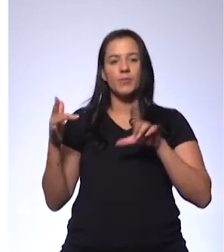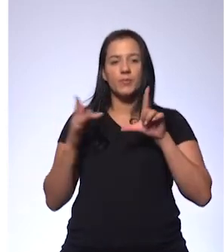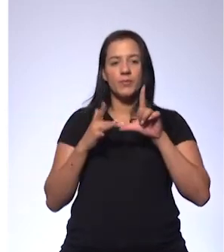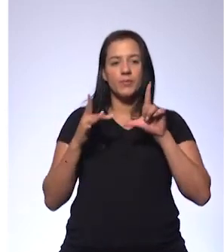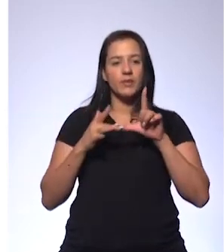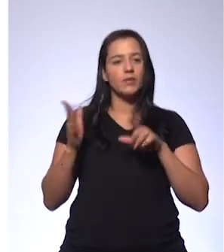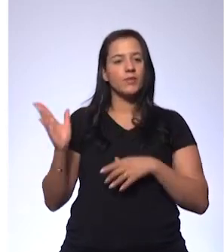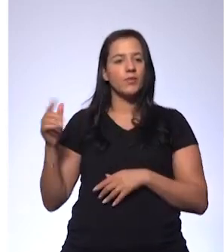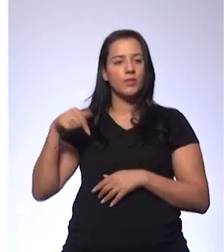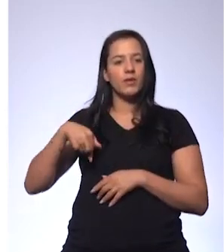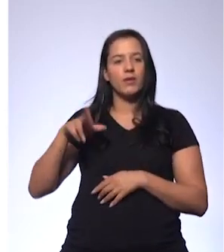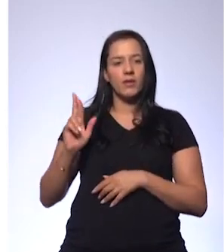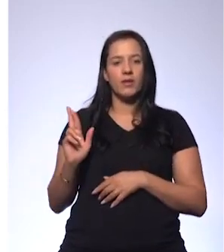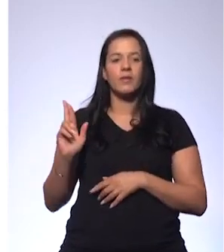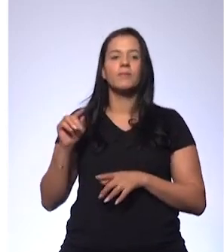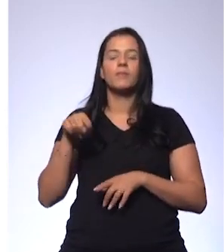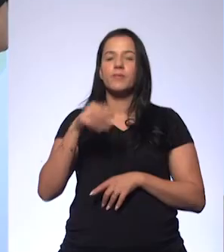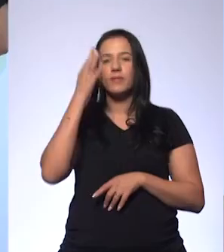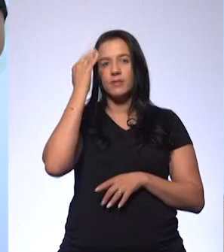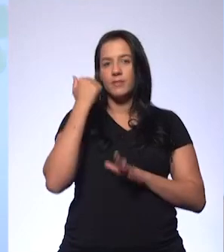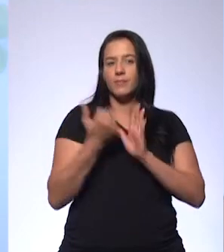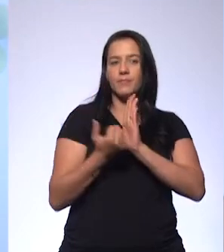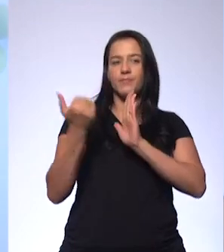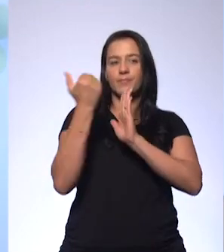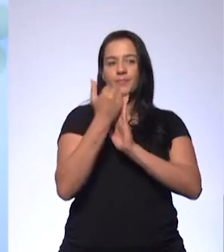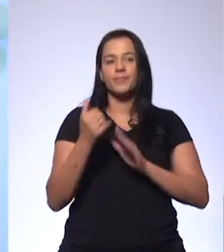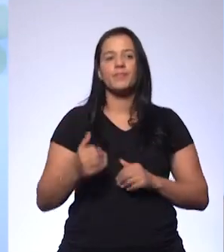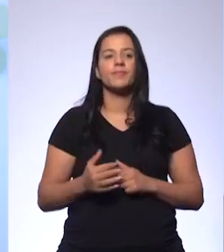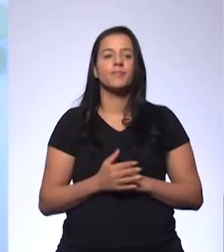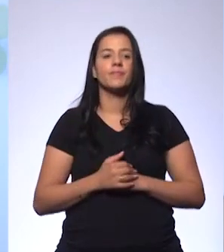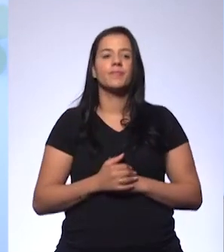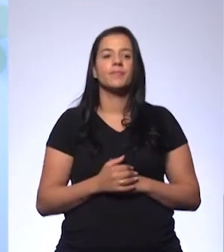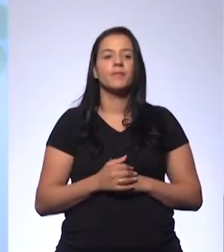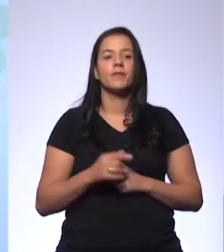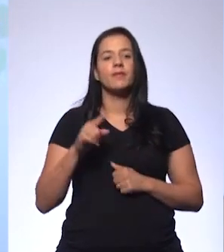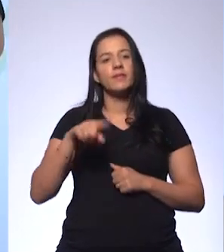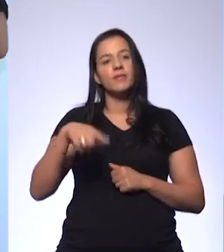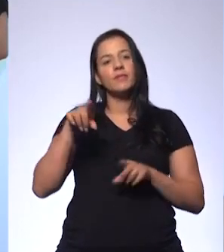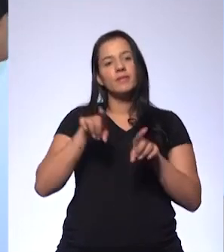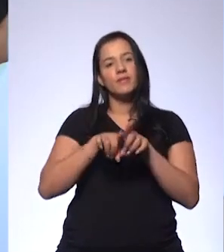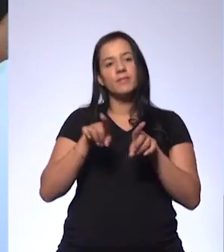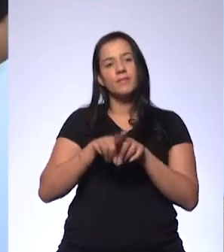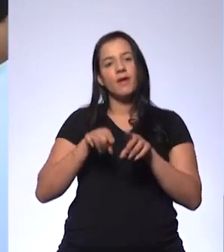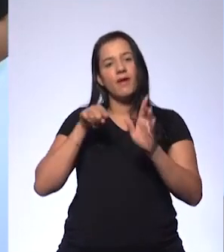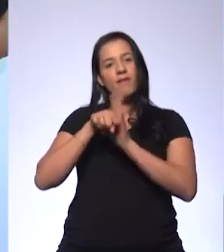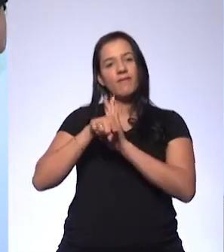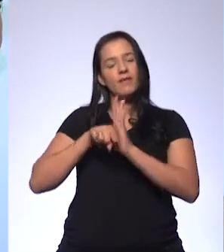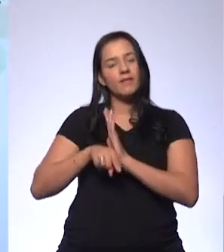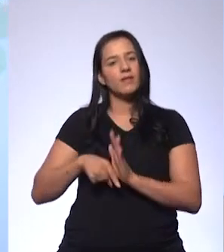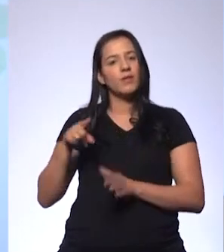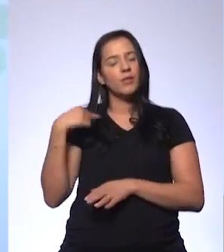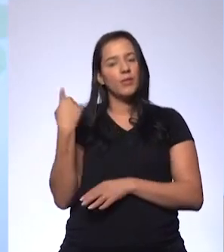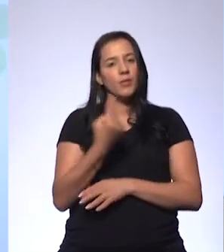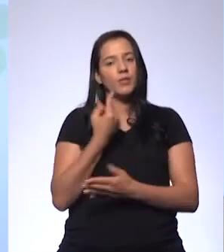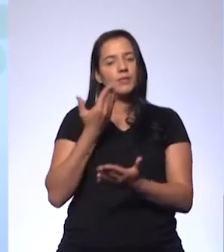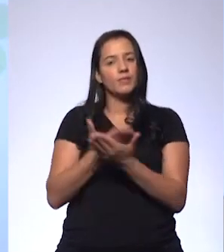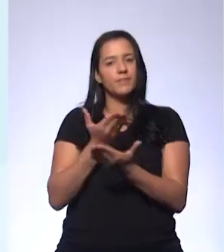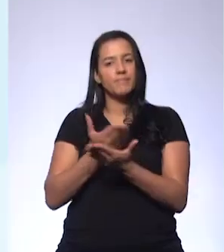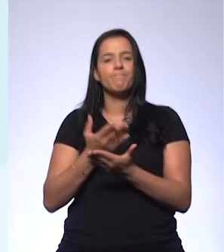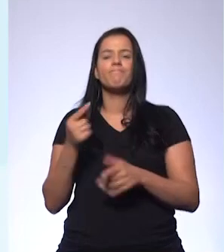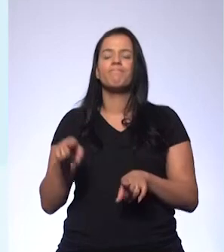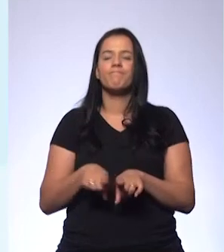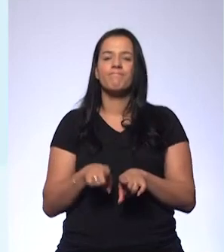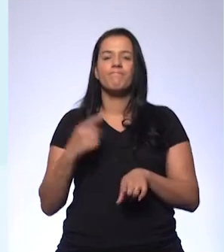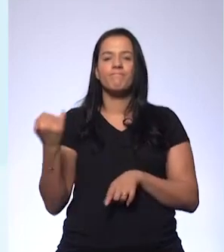vocês saberem mais. E também para avaliar a nossa aula, né? Então, é extremamente importante